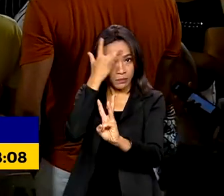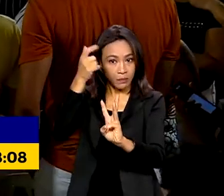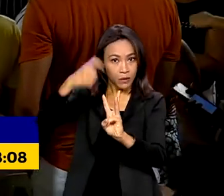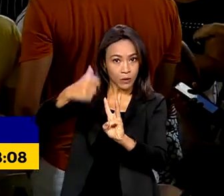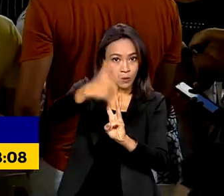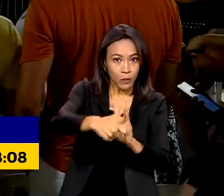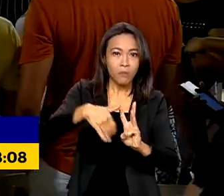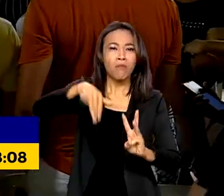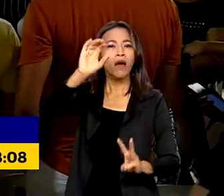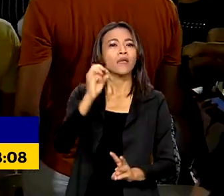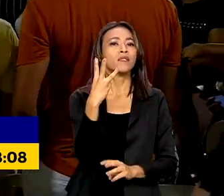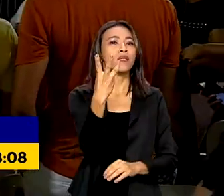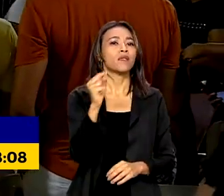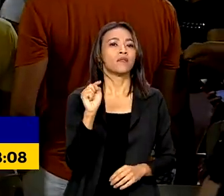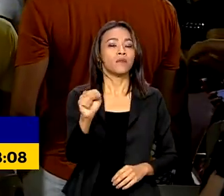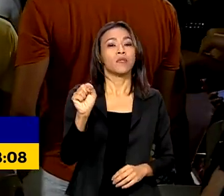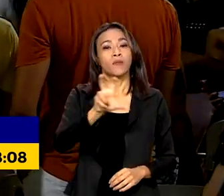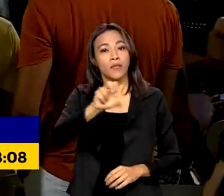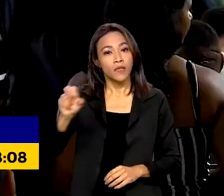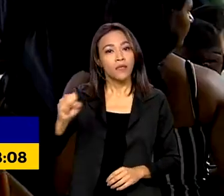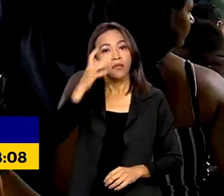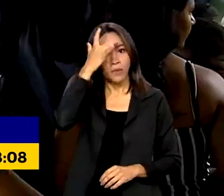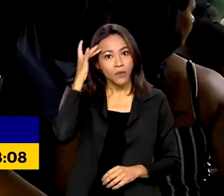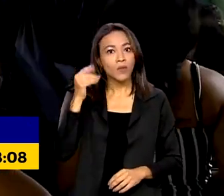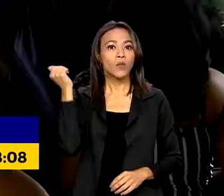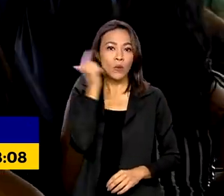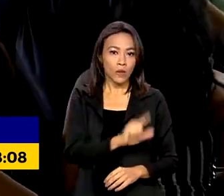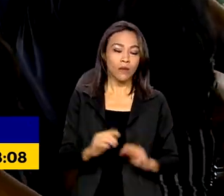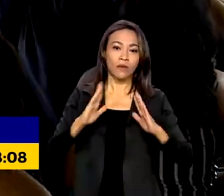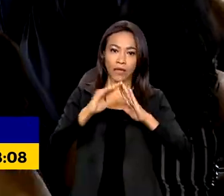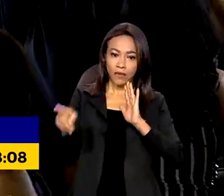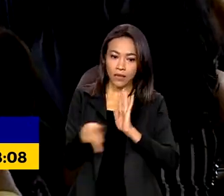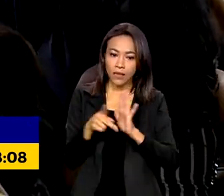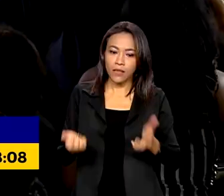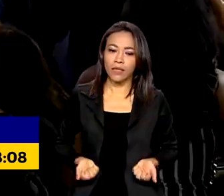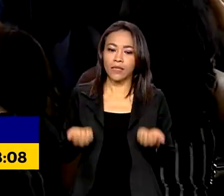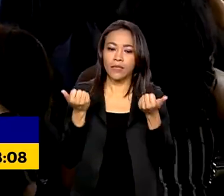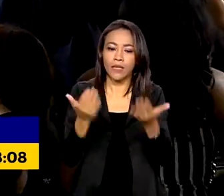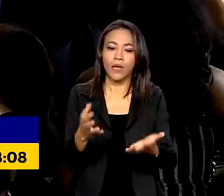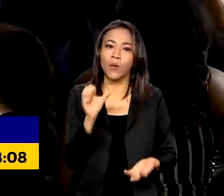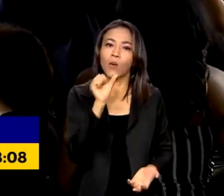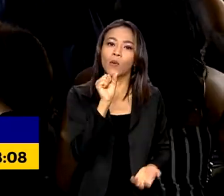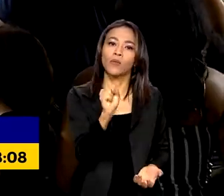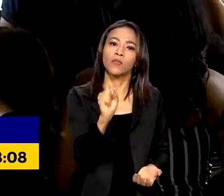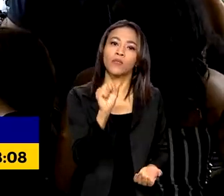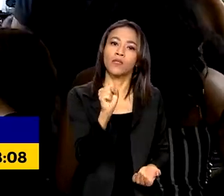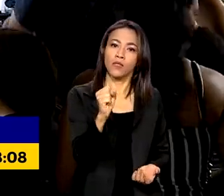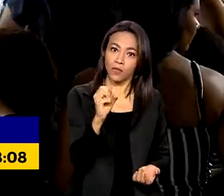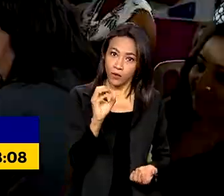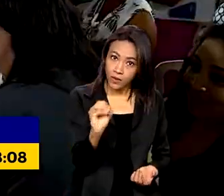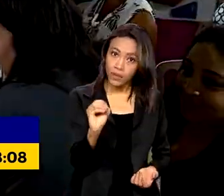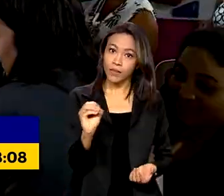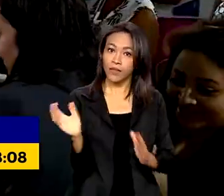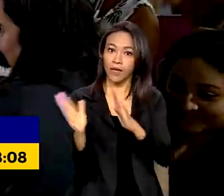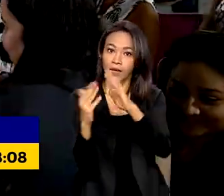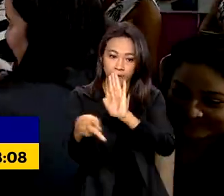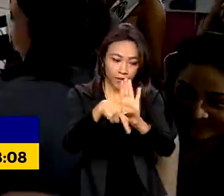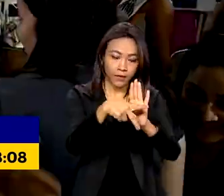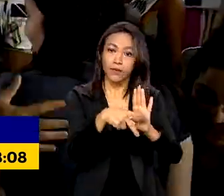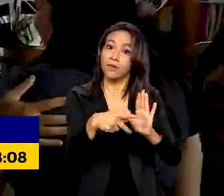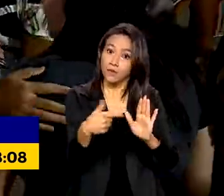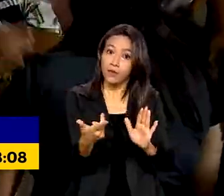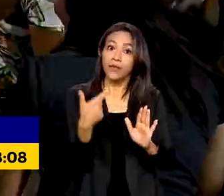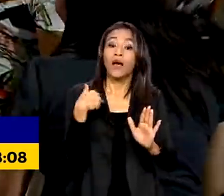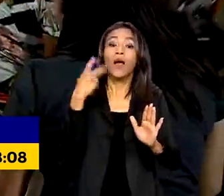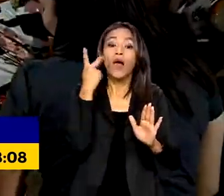3.500 pessoas foram beneficiadas com a entrega de 880 unidades habitacionais do Minha Casa Minha